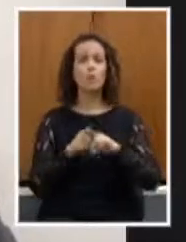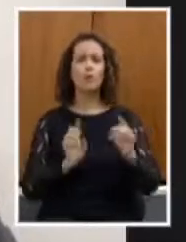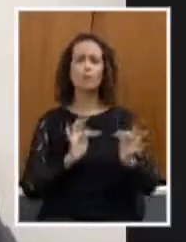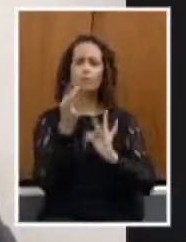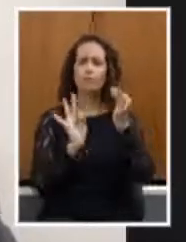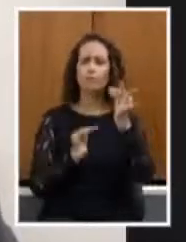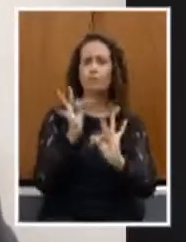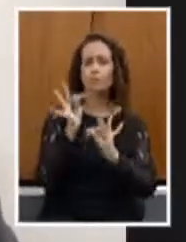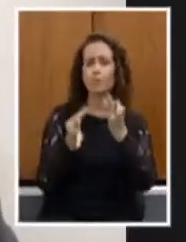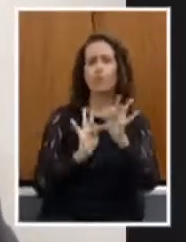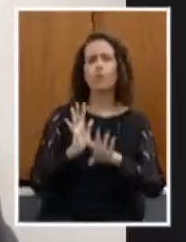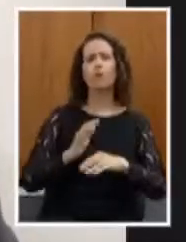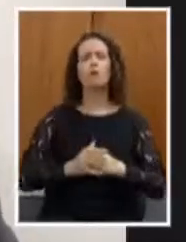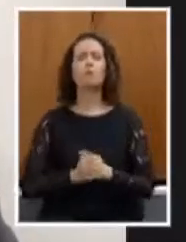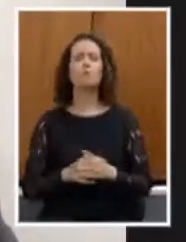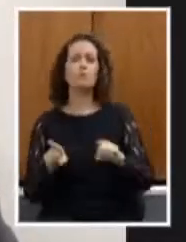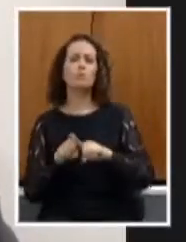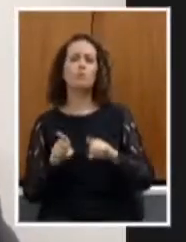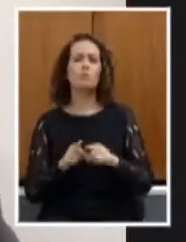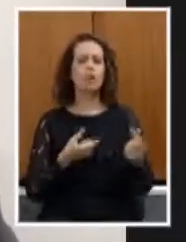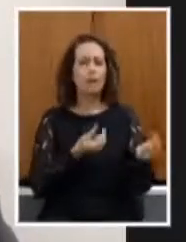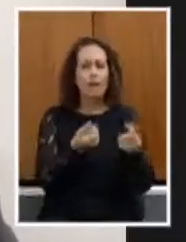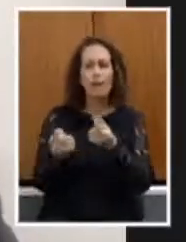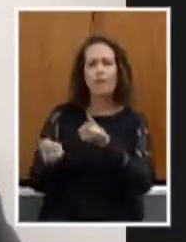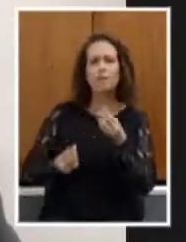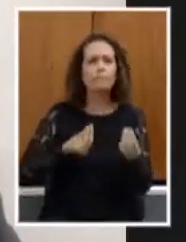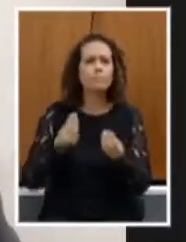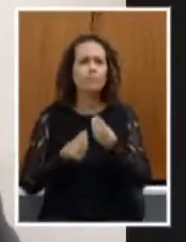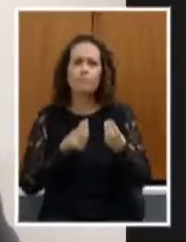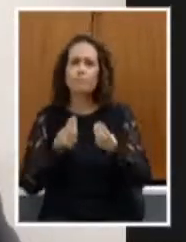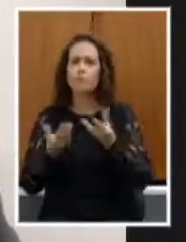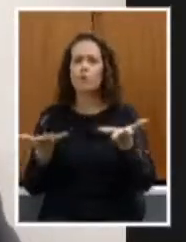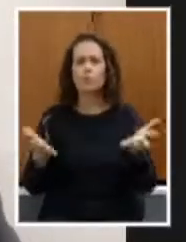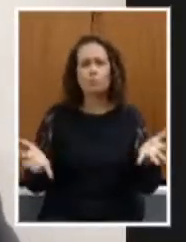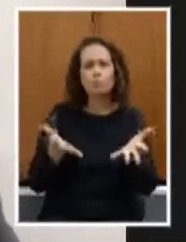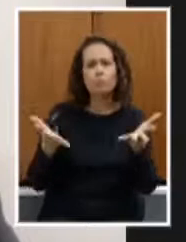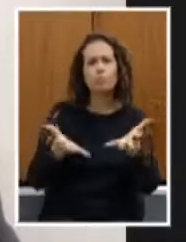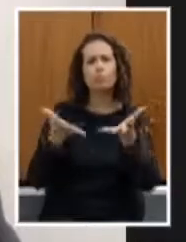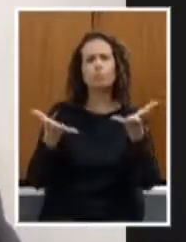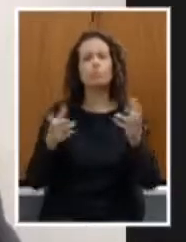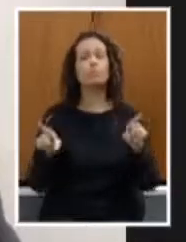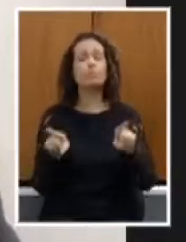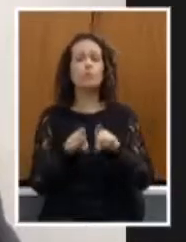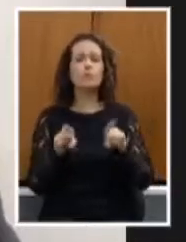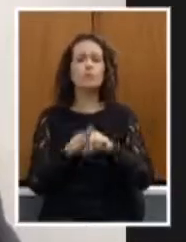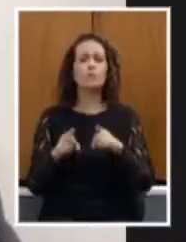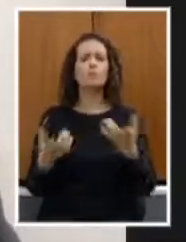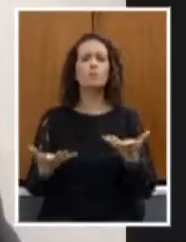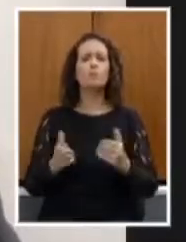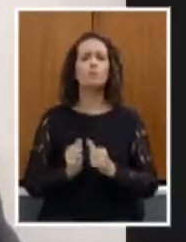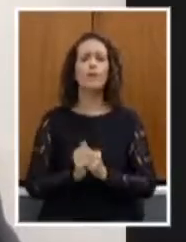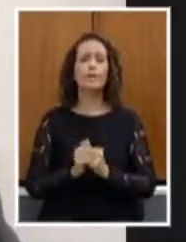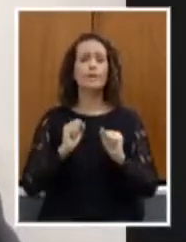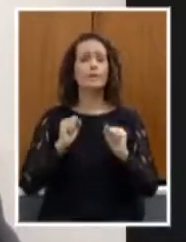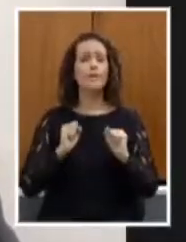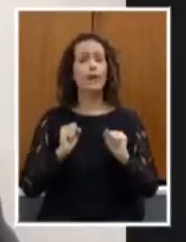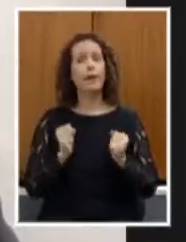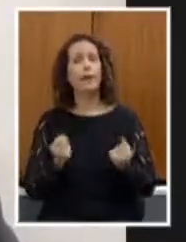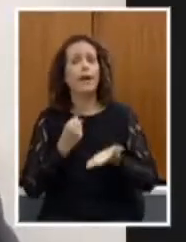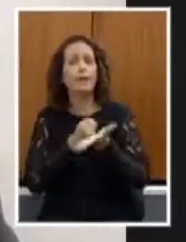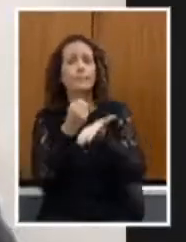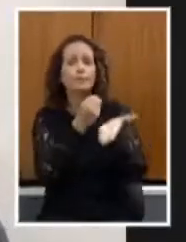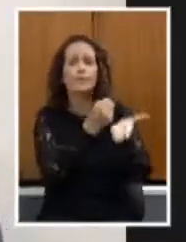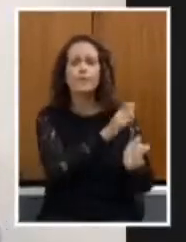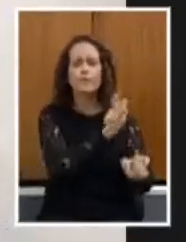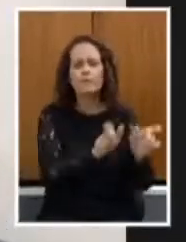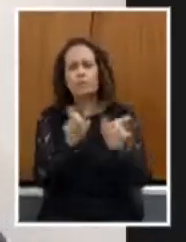tecnológico, geração de renda, a incidência em várias áreas, né, podendo beneficiar aí as pessoas no